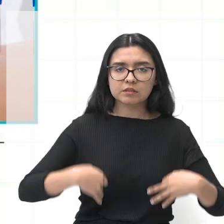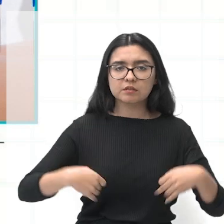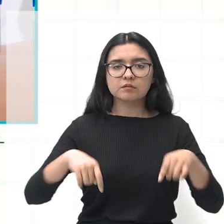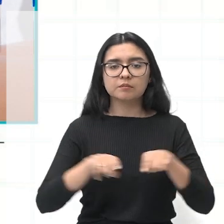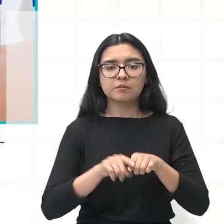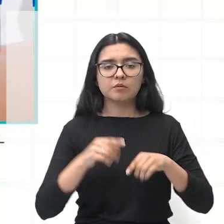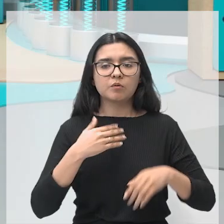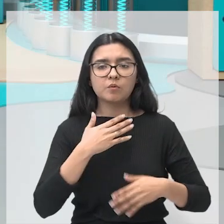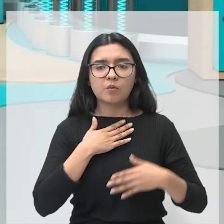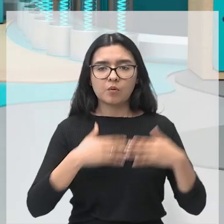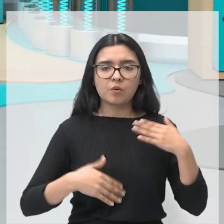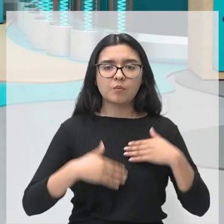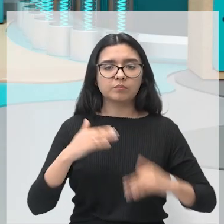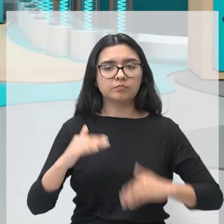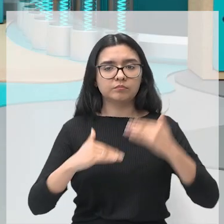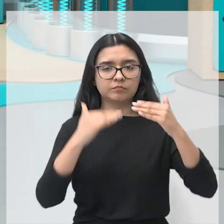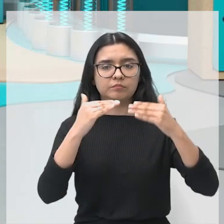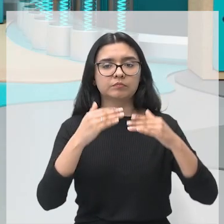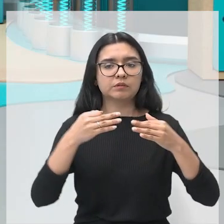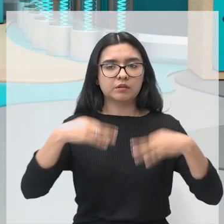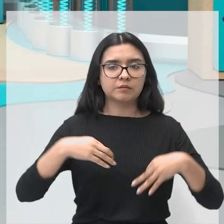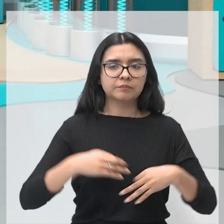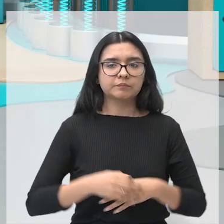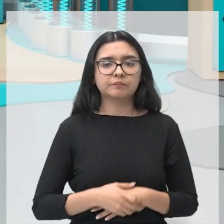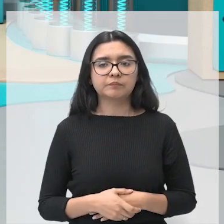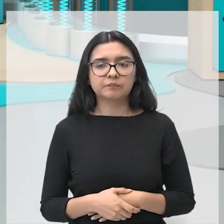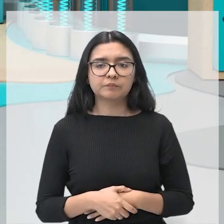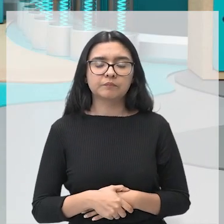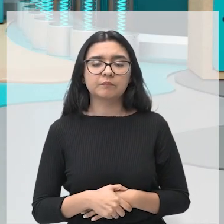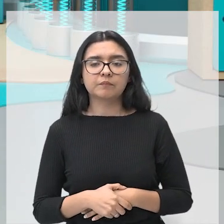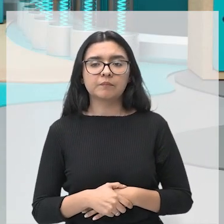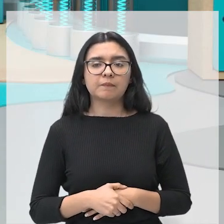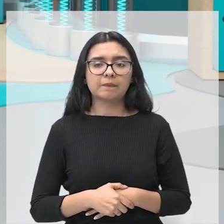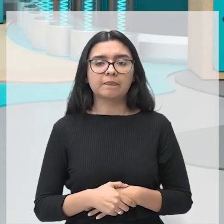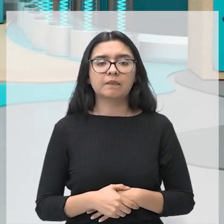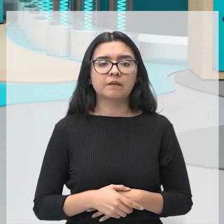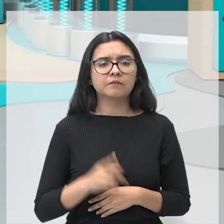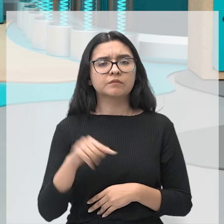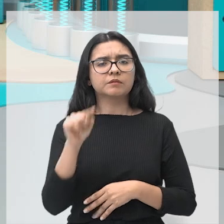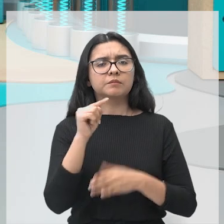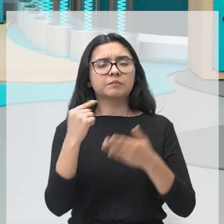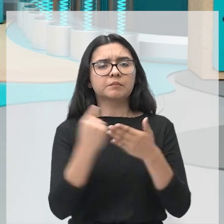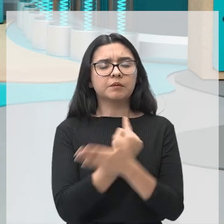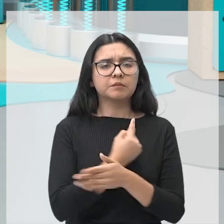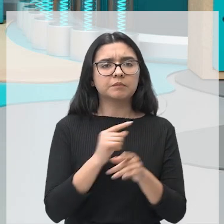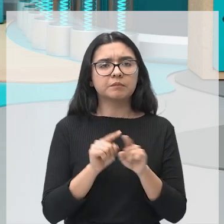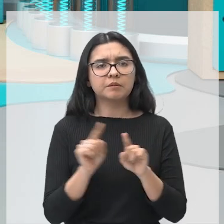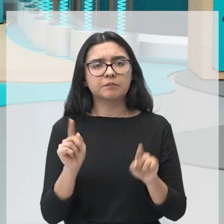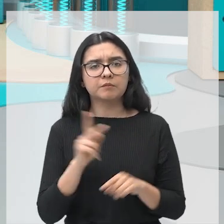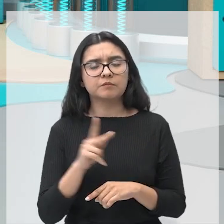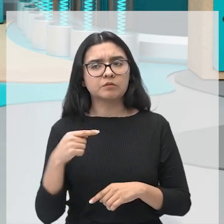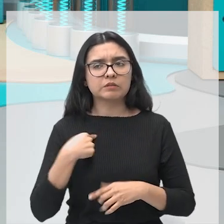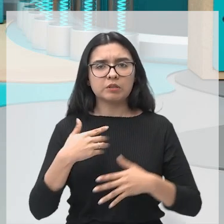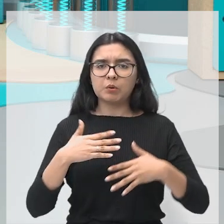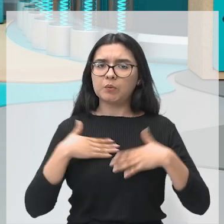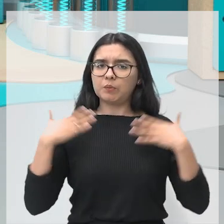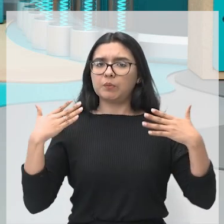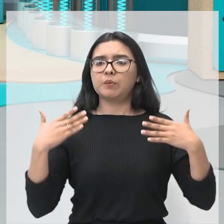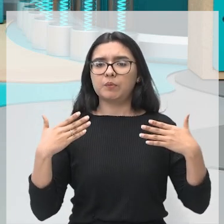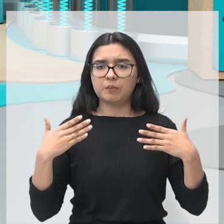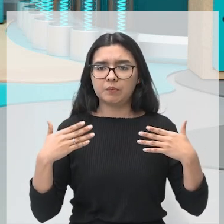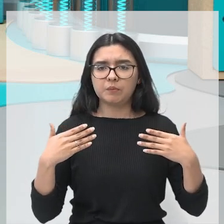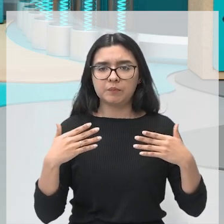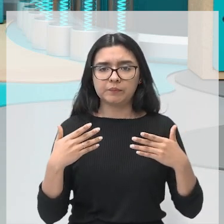gente possa desenvolver o nosso corpo, ok? Você pode talvez estar se perguntando, professor, eu fiquei assustado